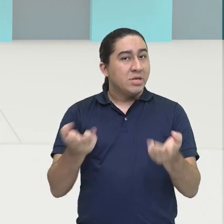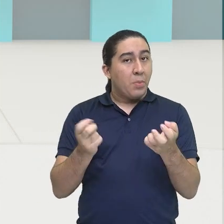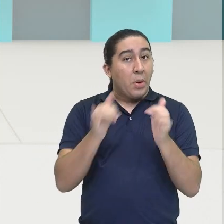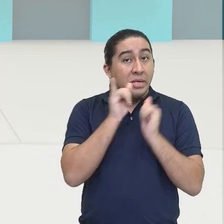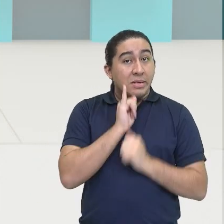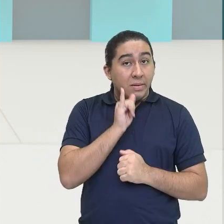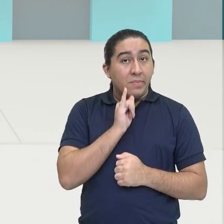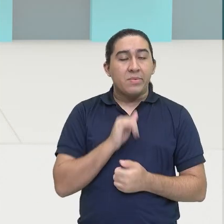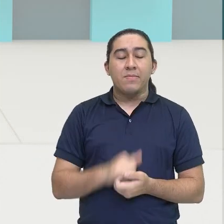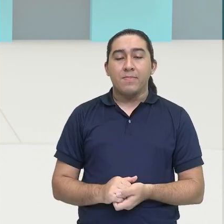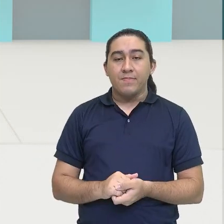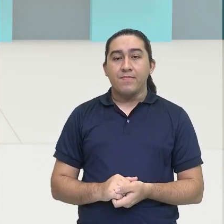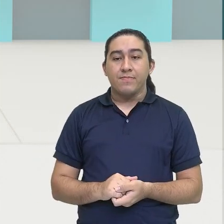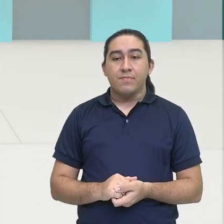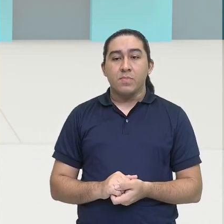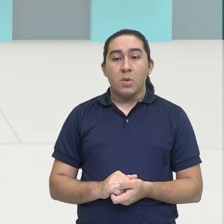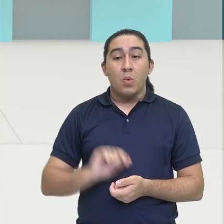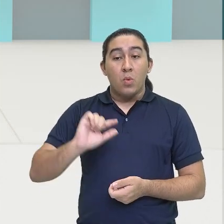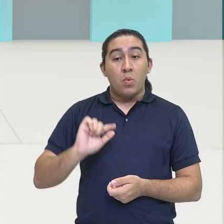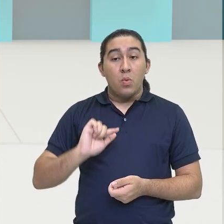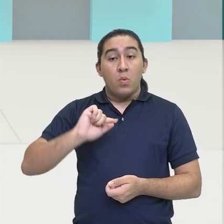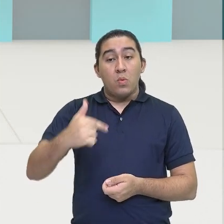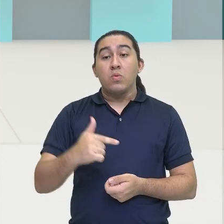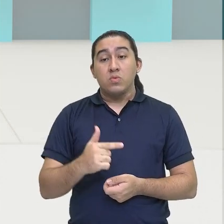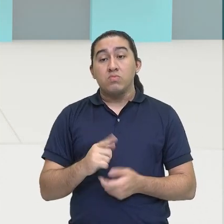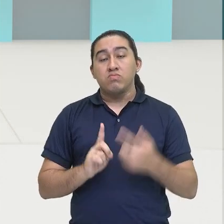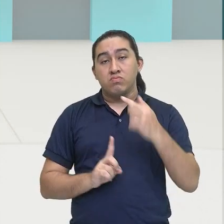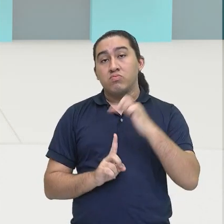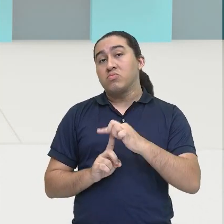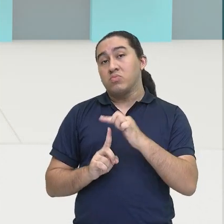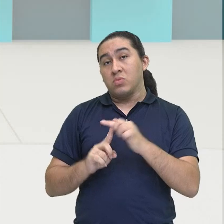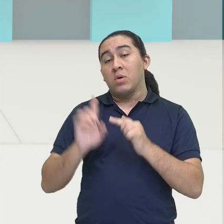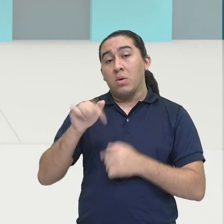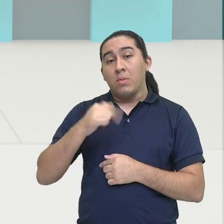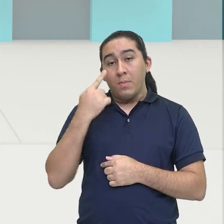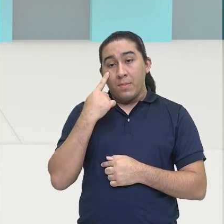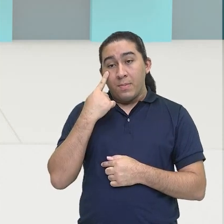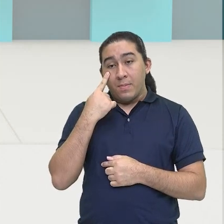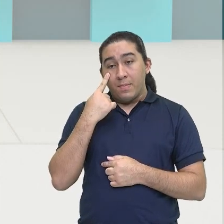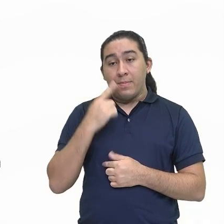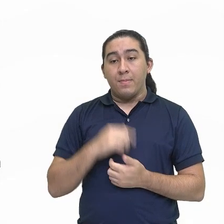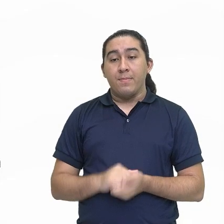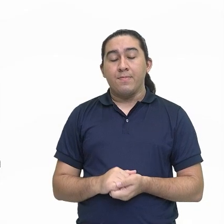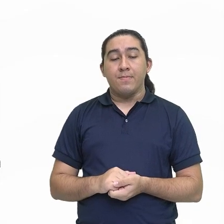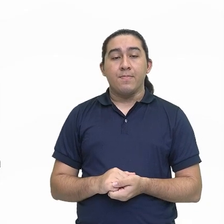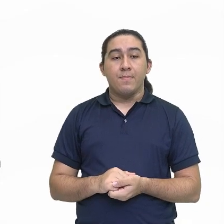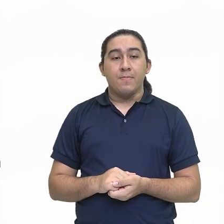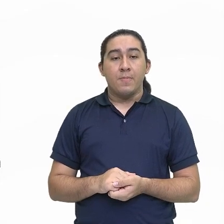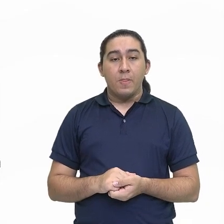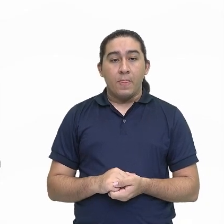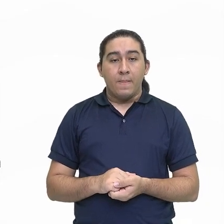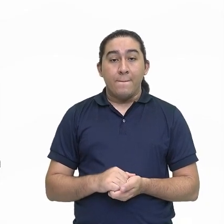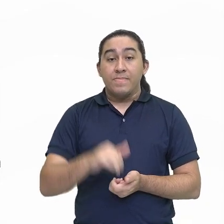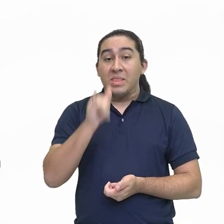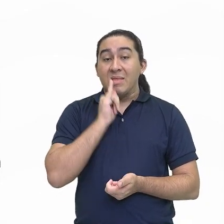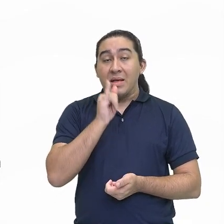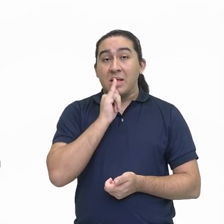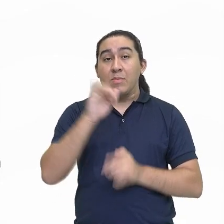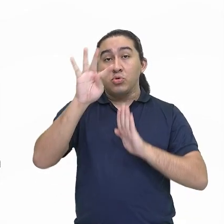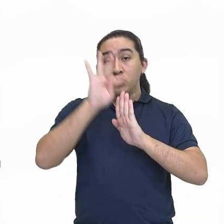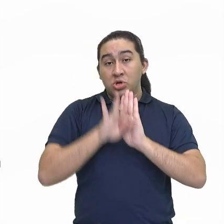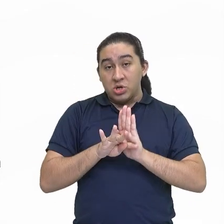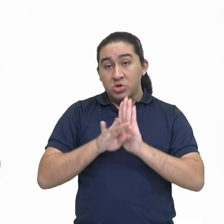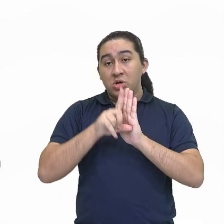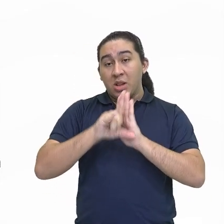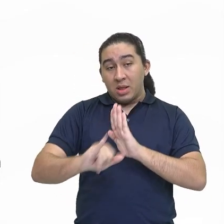Ok? Vejamos um outro caso a respeito de texto injuntivo. Acompanhe comigo. Exemplo de um texto